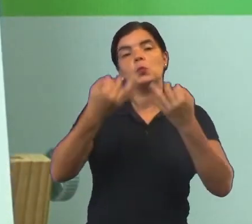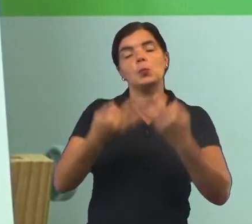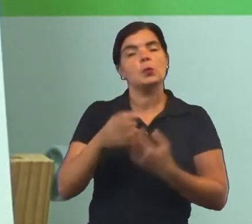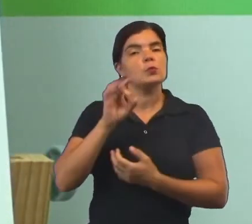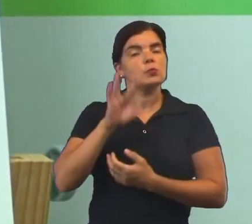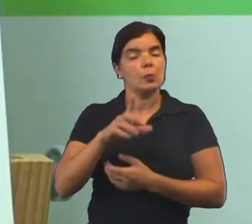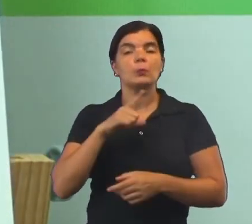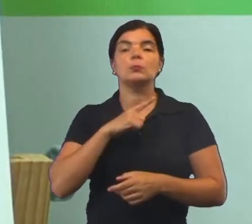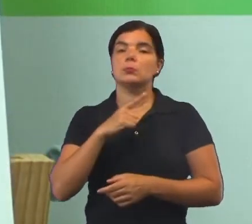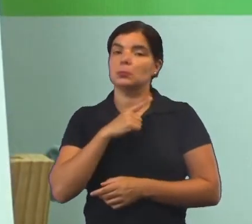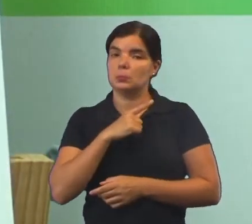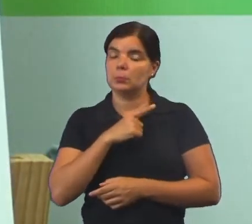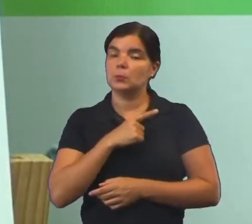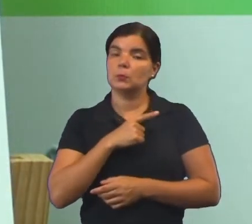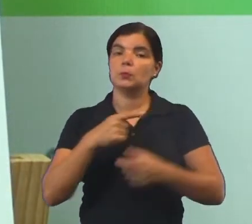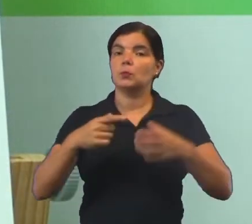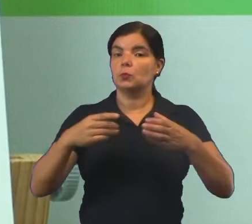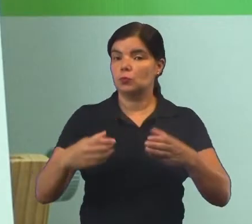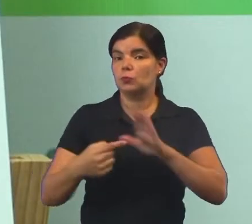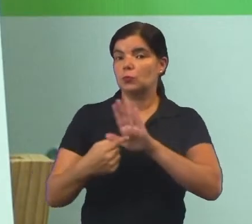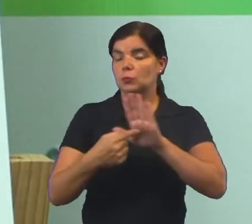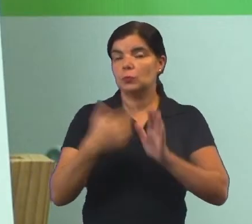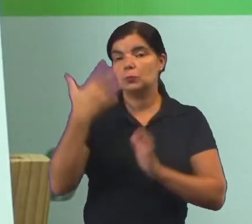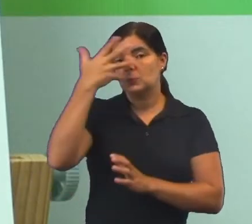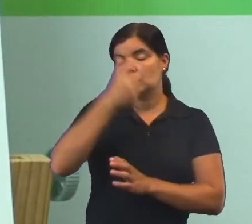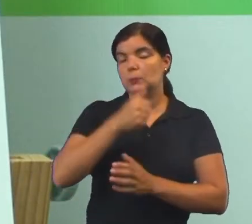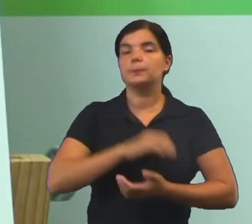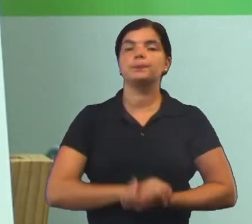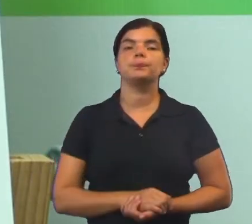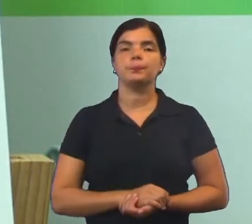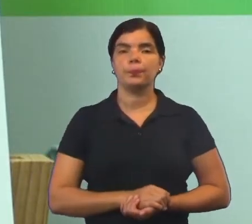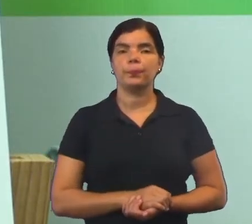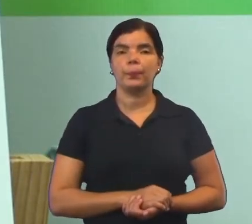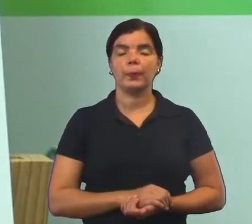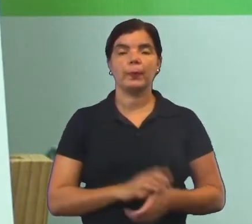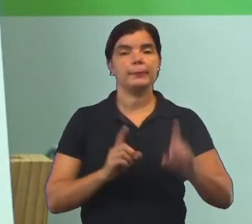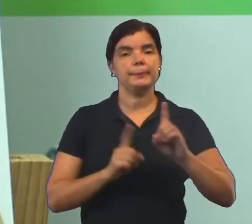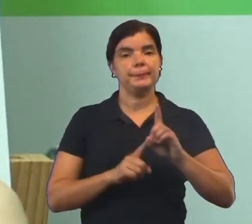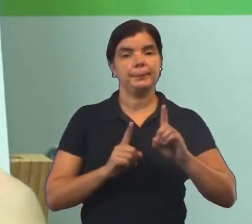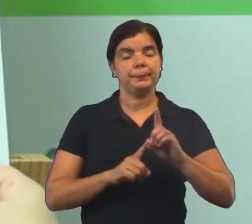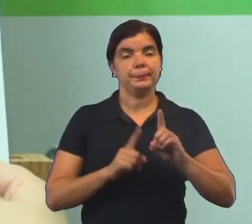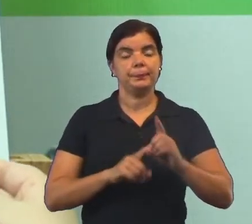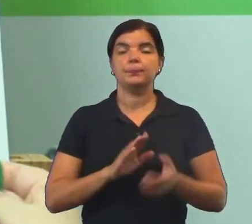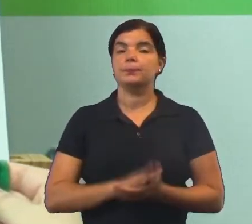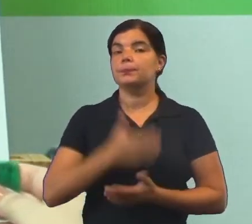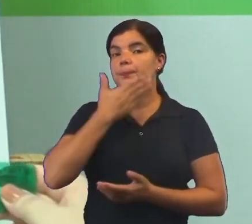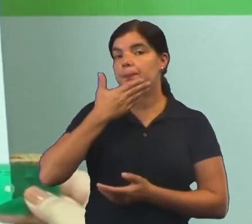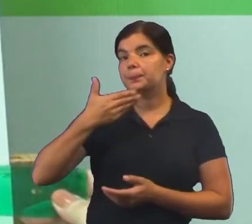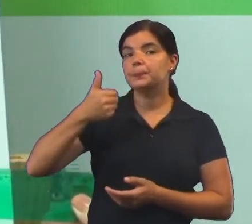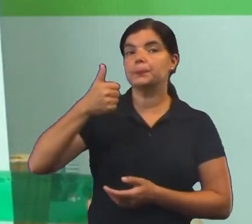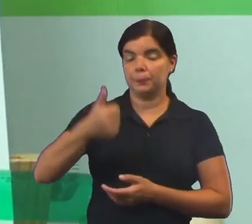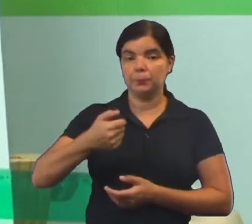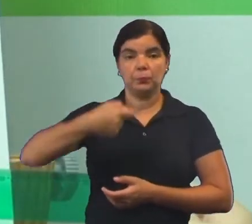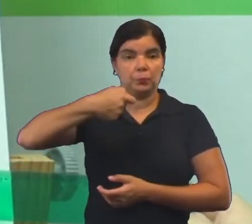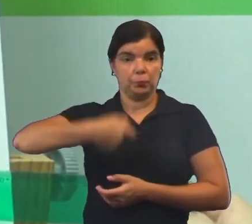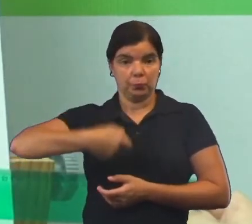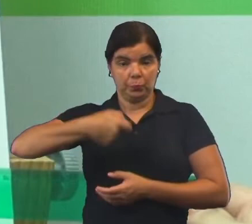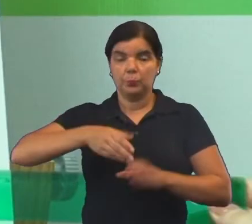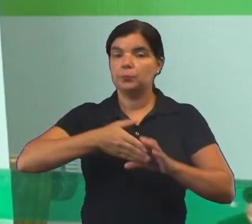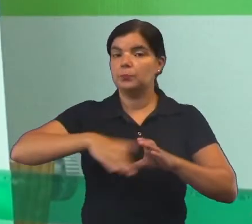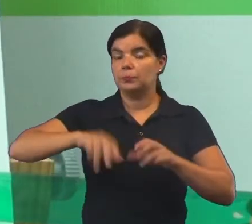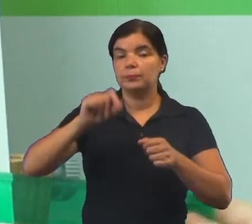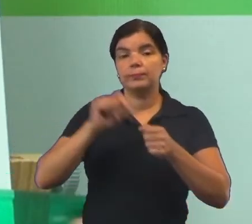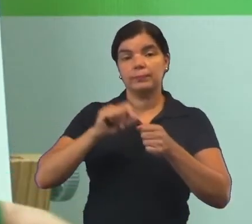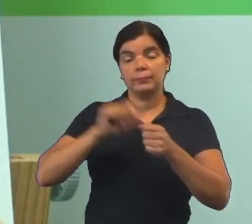relatando que ela também serve como objeto de decoração, né? Letra D, é preferível uma panela de